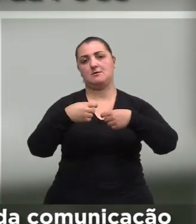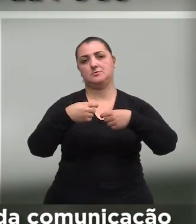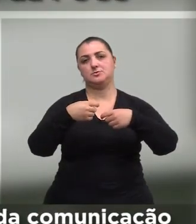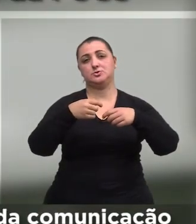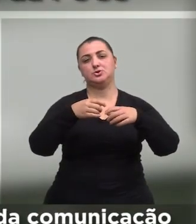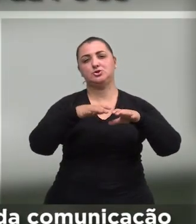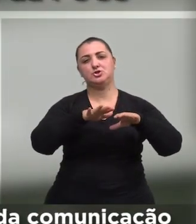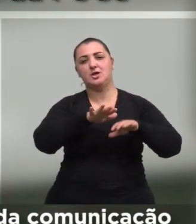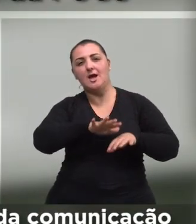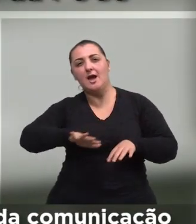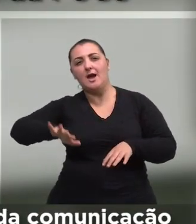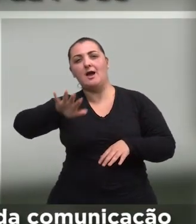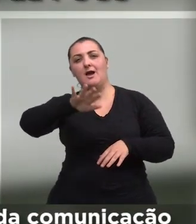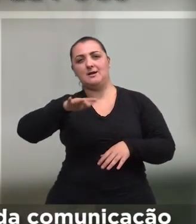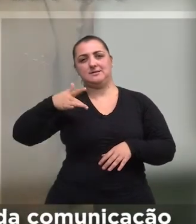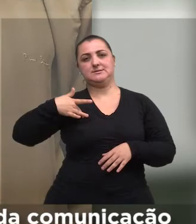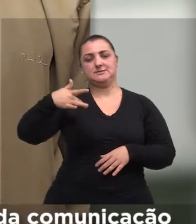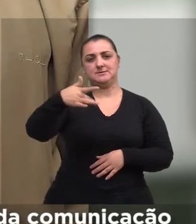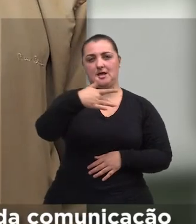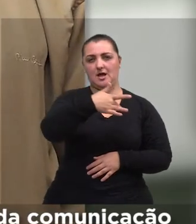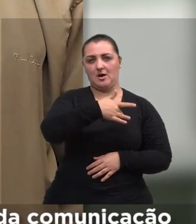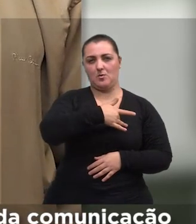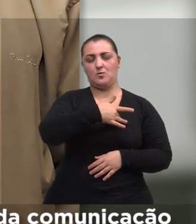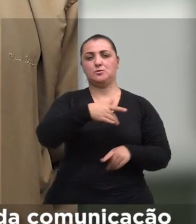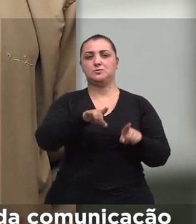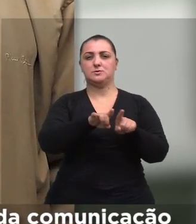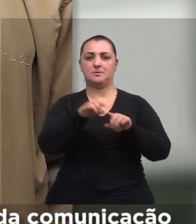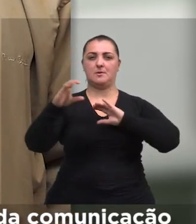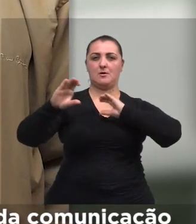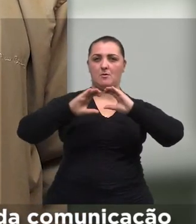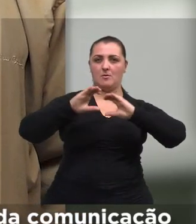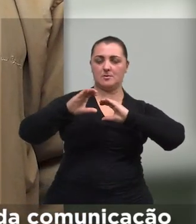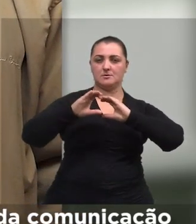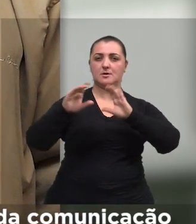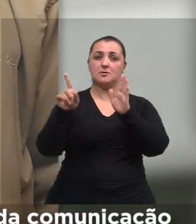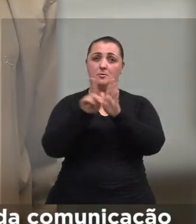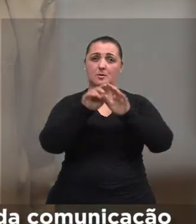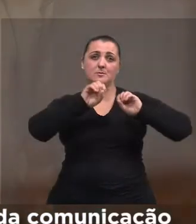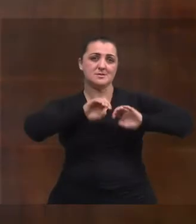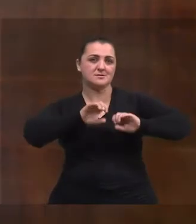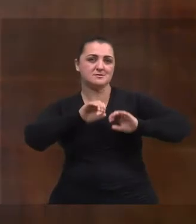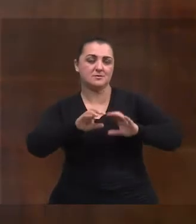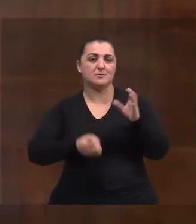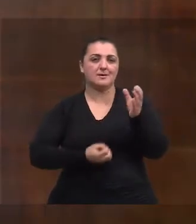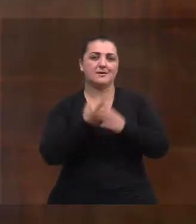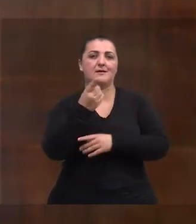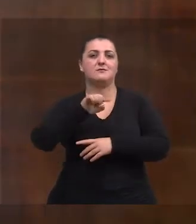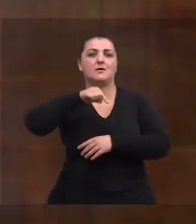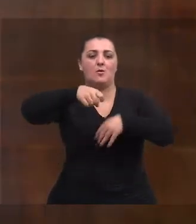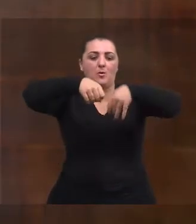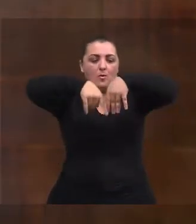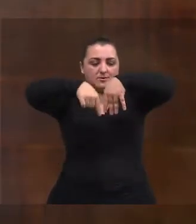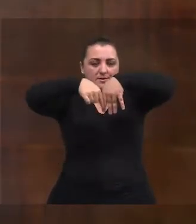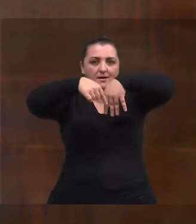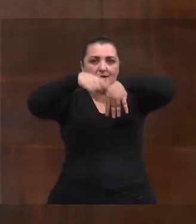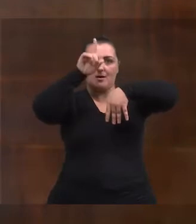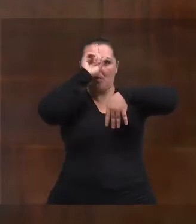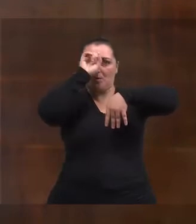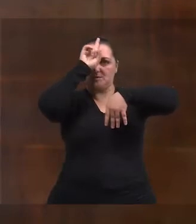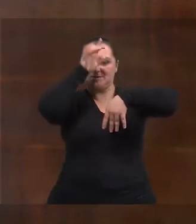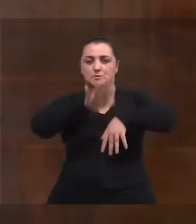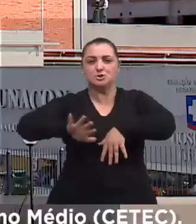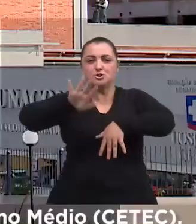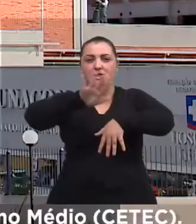com a necessidade de ampliar as áreas da saúde, da comunicação e do próprio ensino, foram criadas